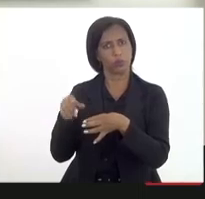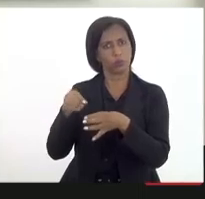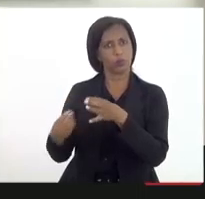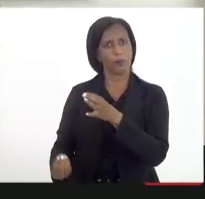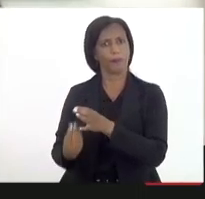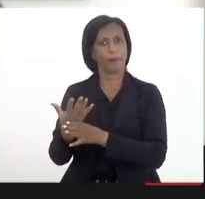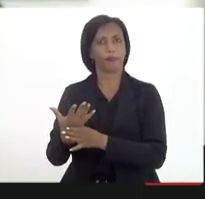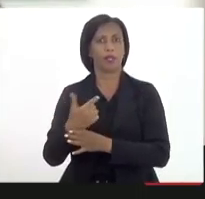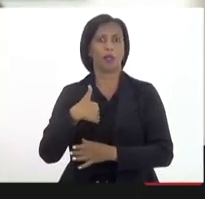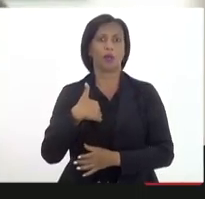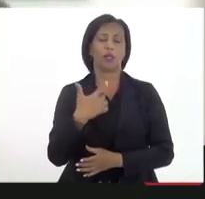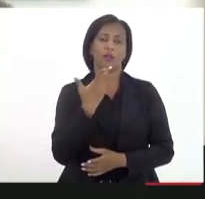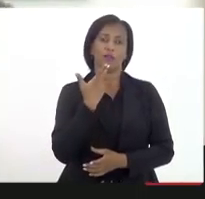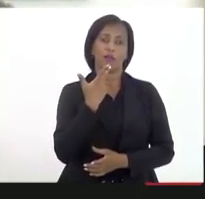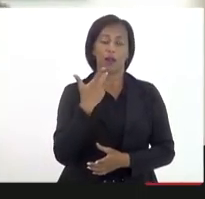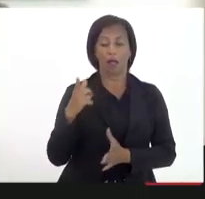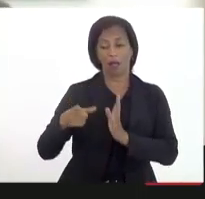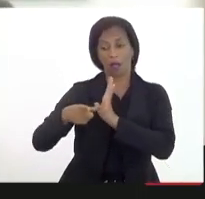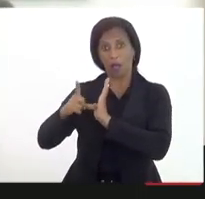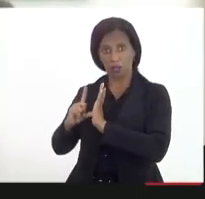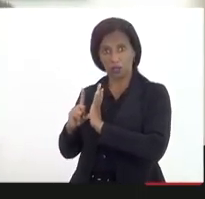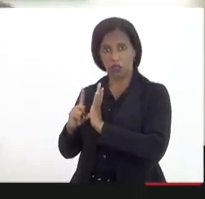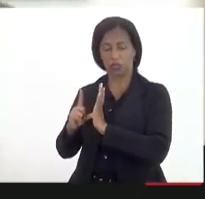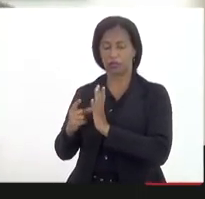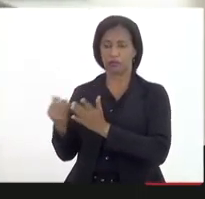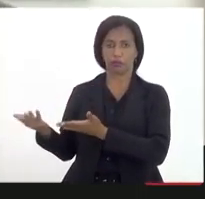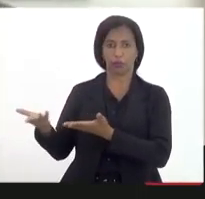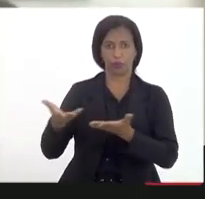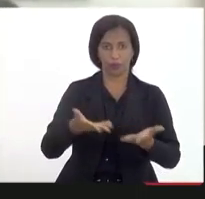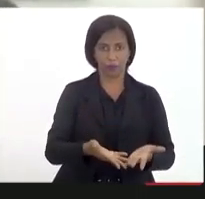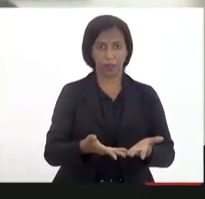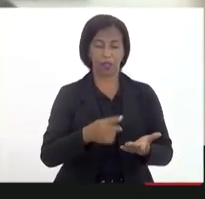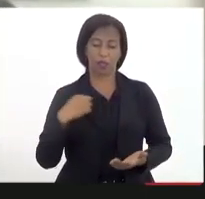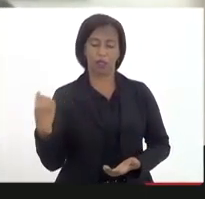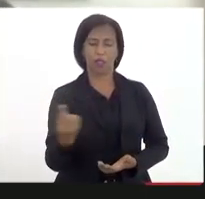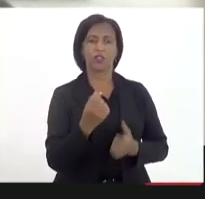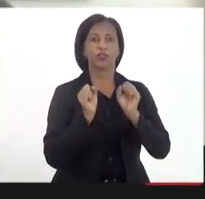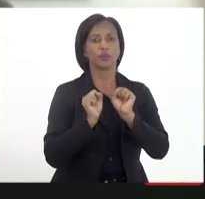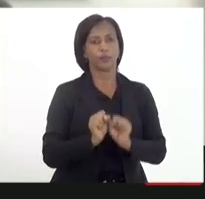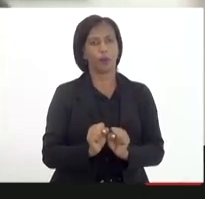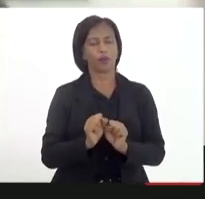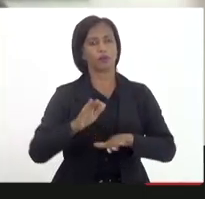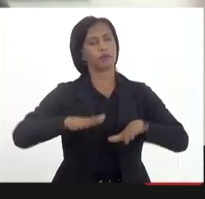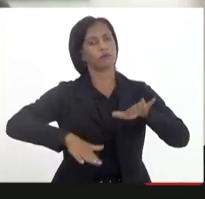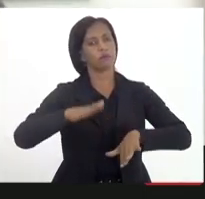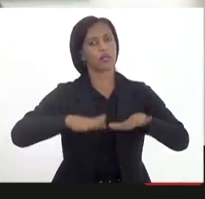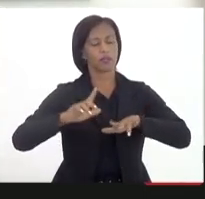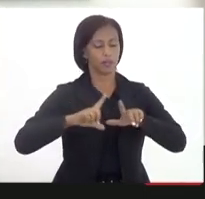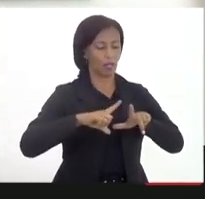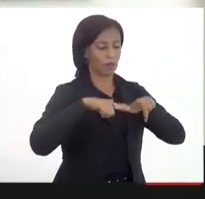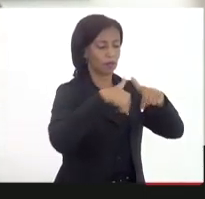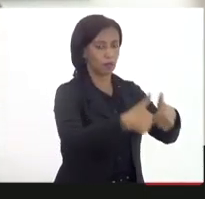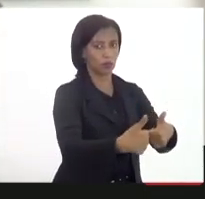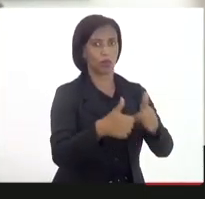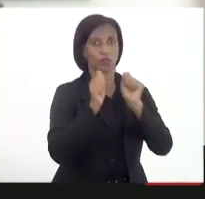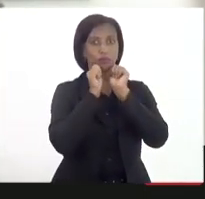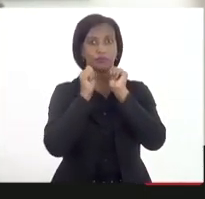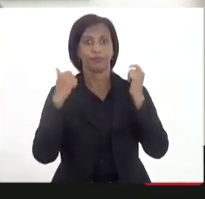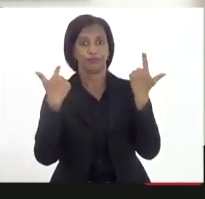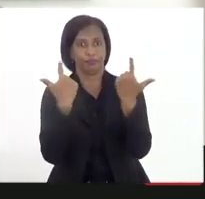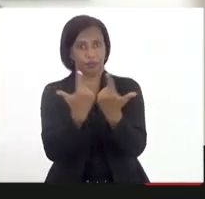gostaria de deliberar com os presentes antes de passar a palavra para que a gente possa ainda que as ações das atividades da Assembleia